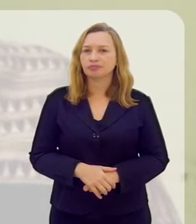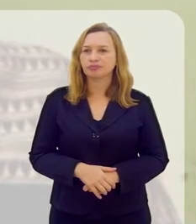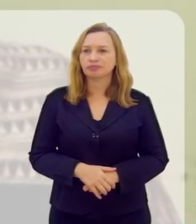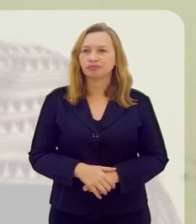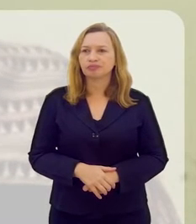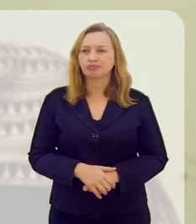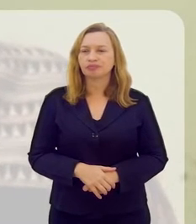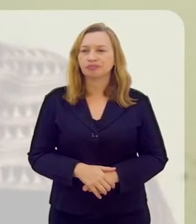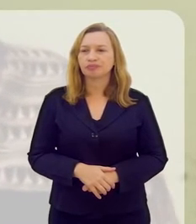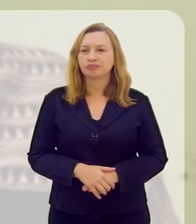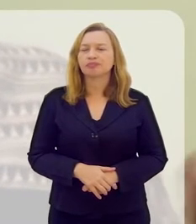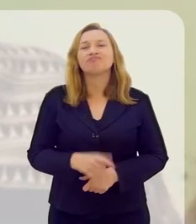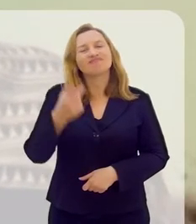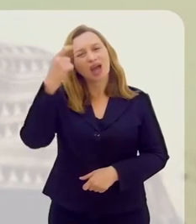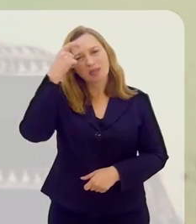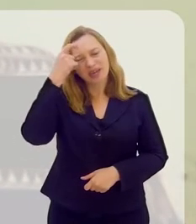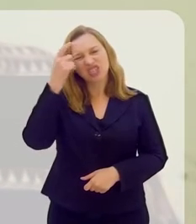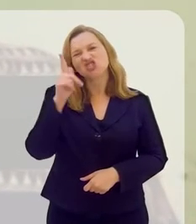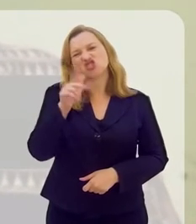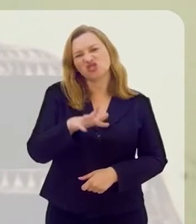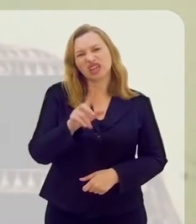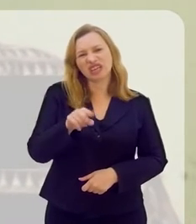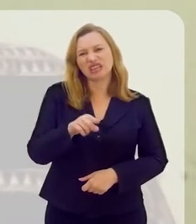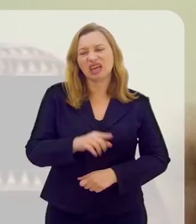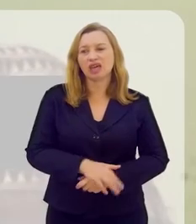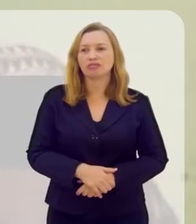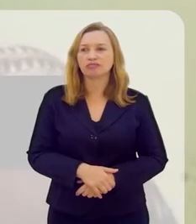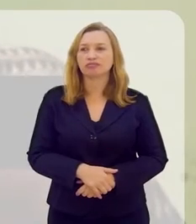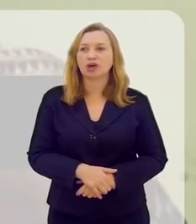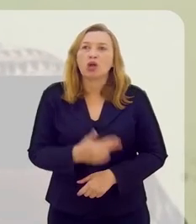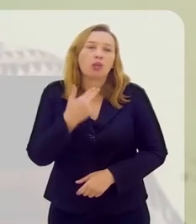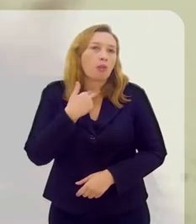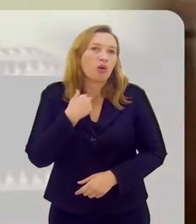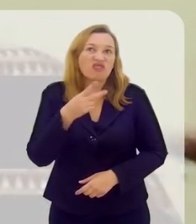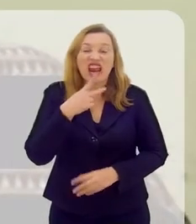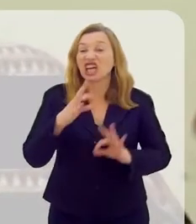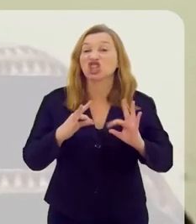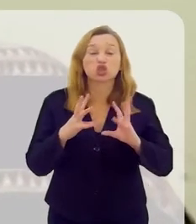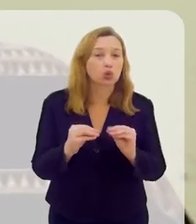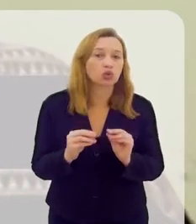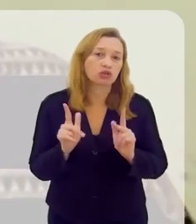assim, tem uma mentalidade diferente, né? A gente não pode